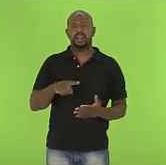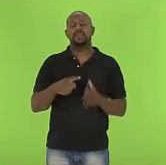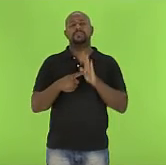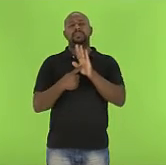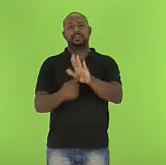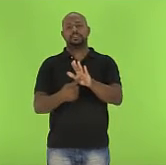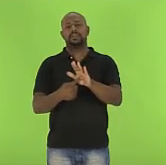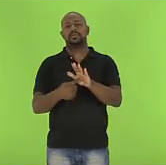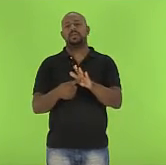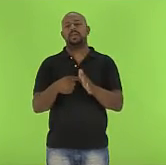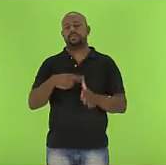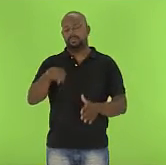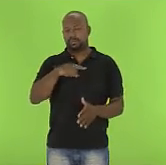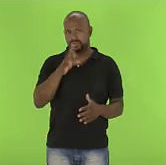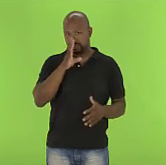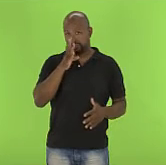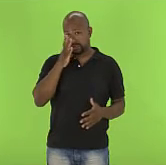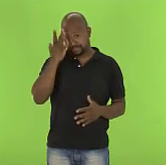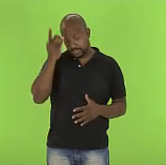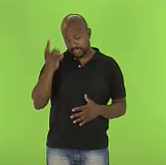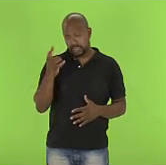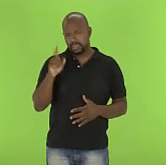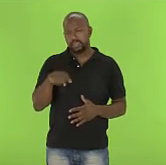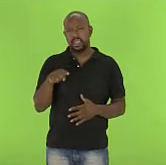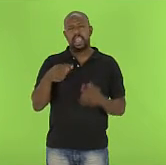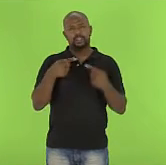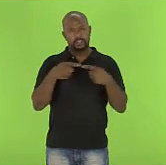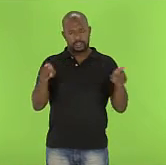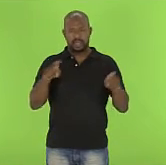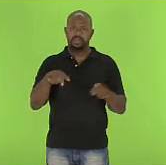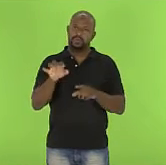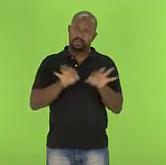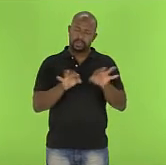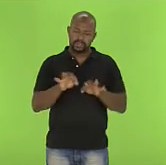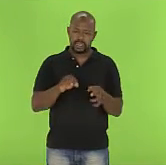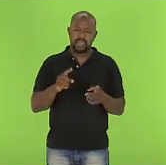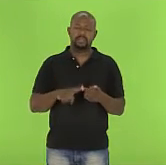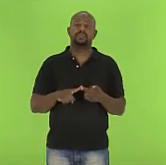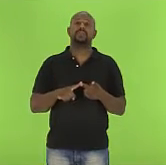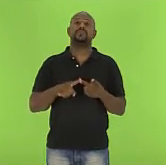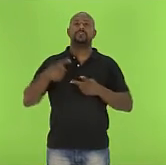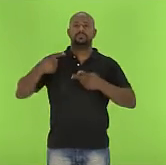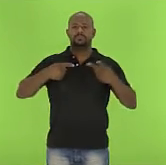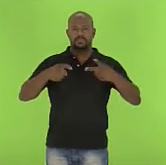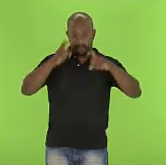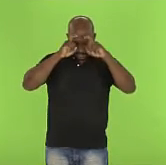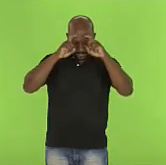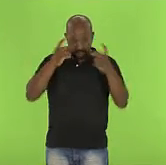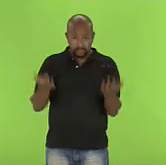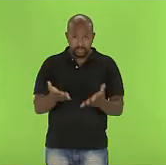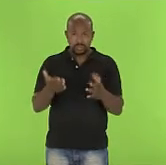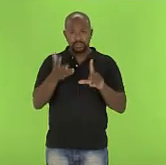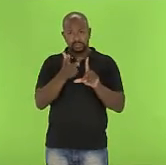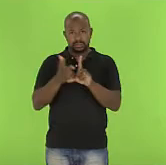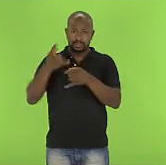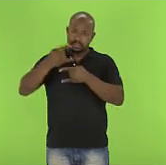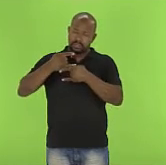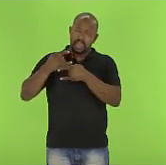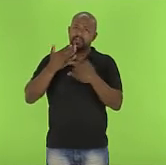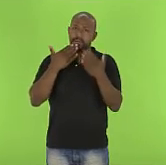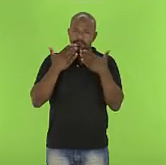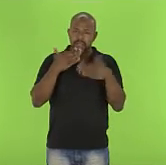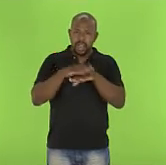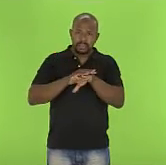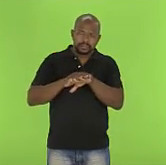fazer a apresentação que vocês vão assistir amanhã, que é a estreia do projeto, fazer esse debate de hoje, essa live, né,